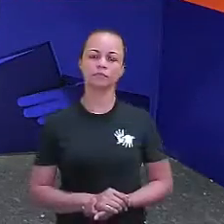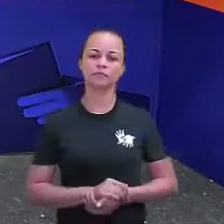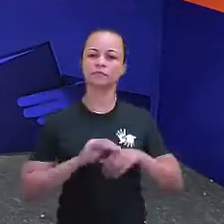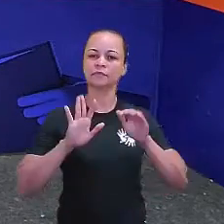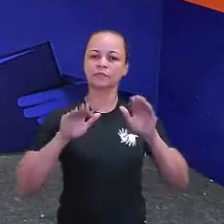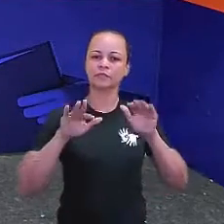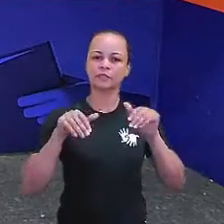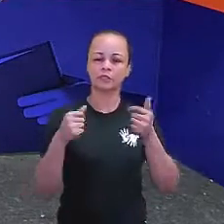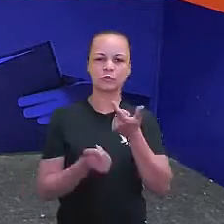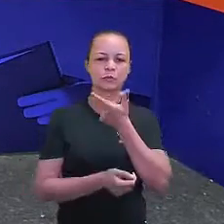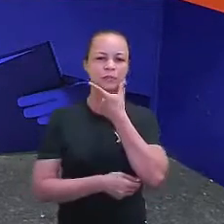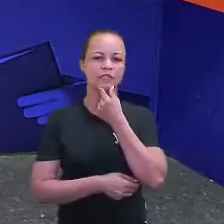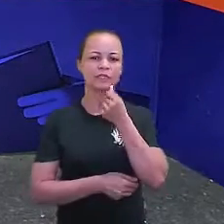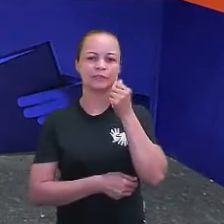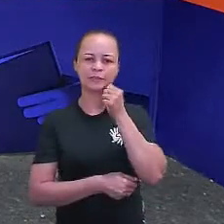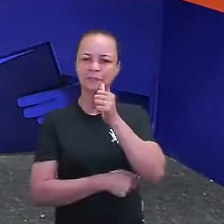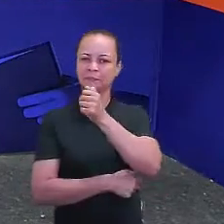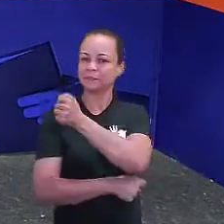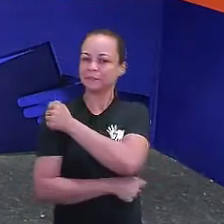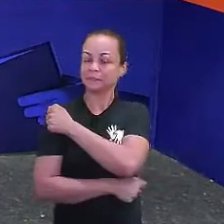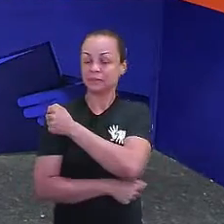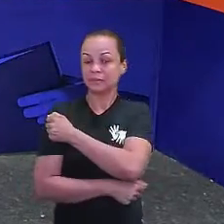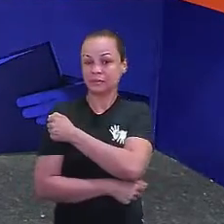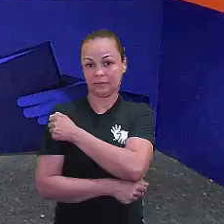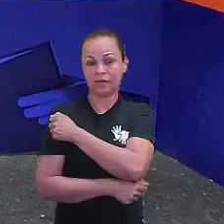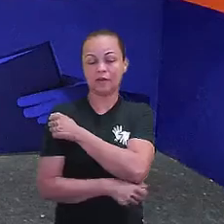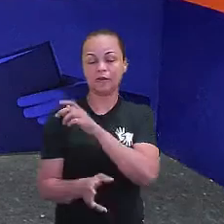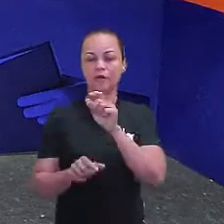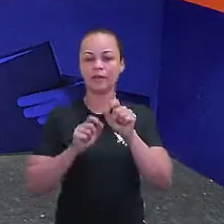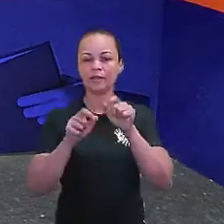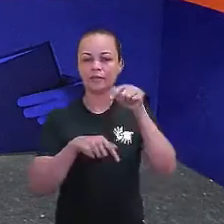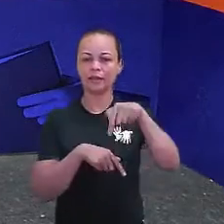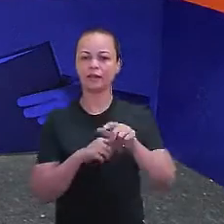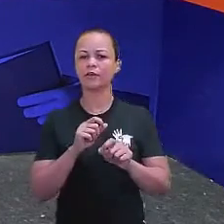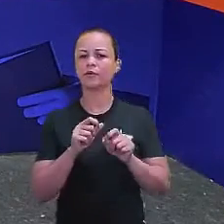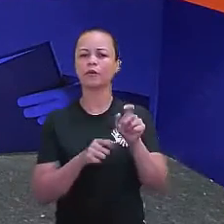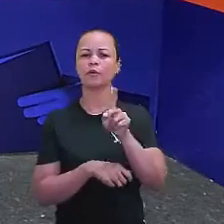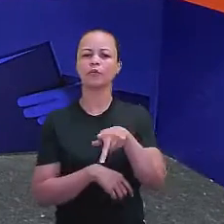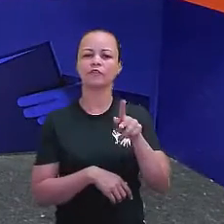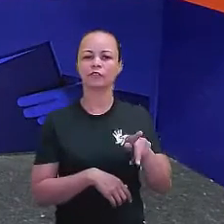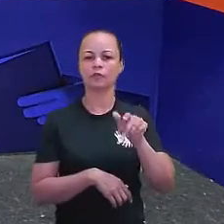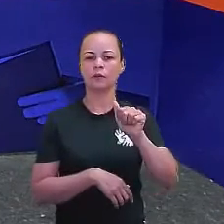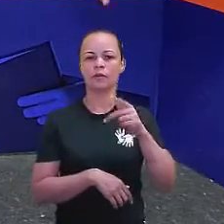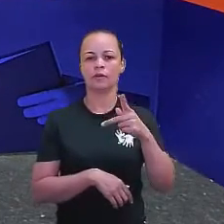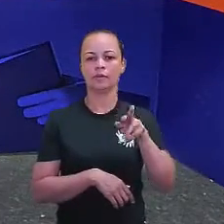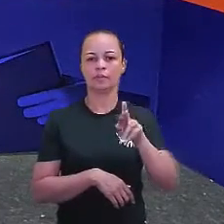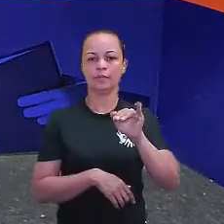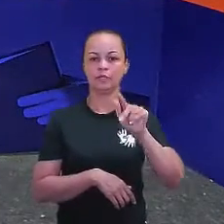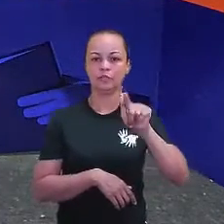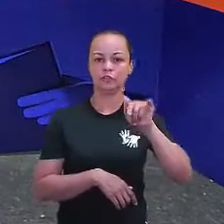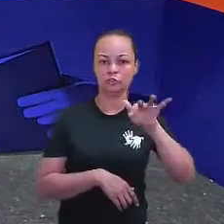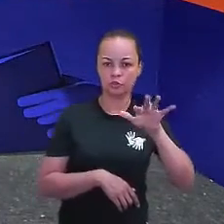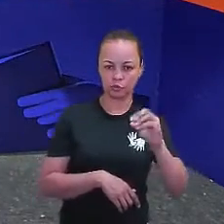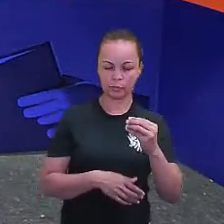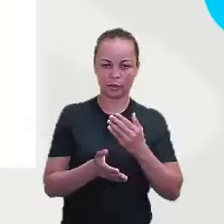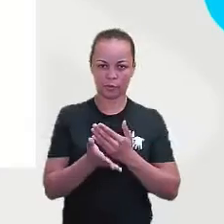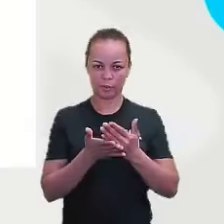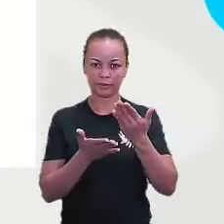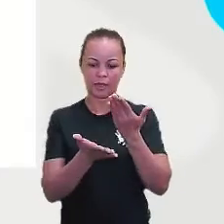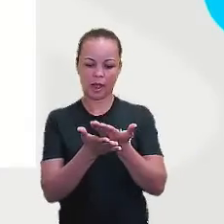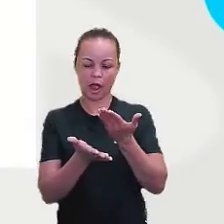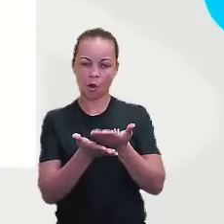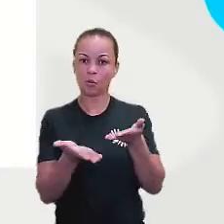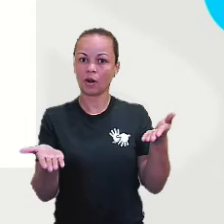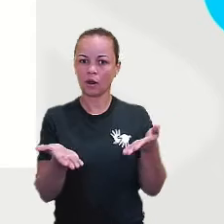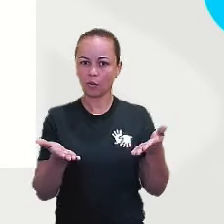Salve, salve, aluna e aluno. Olha quem é que está aqui na área, o professor Aprígio. A gente justamente dar início à nossa aula agora. Nesse